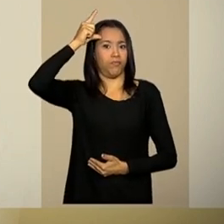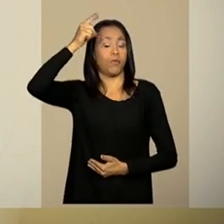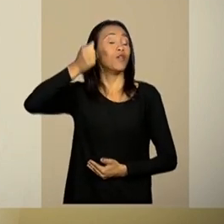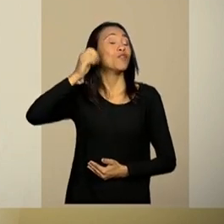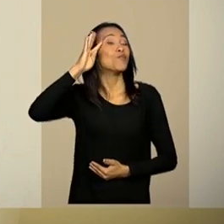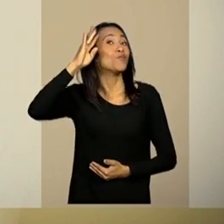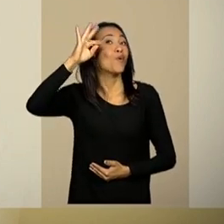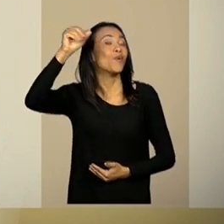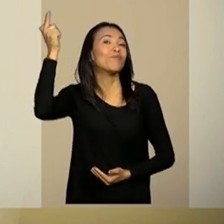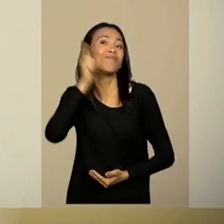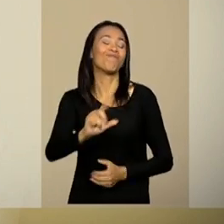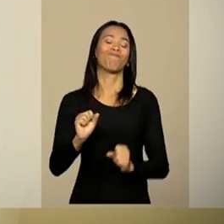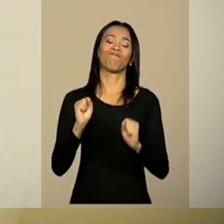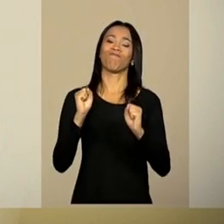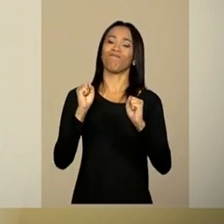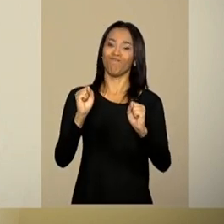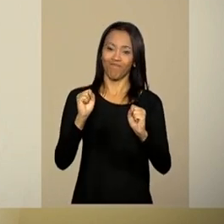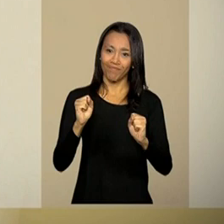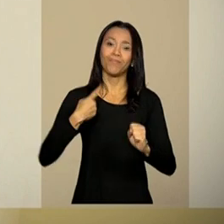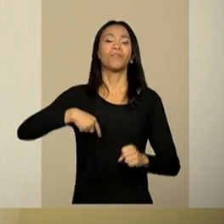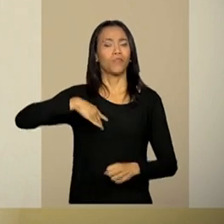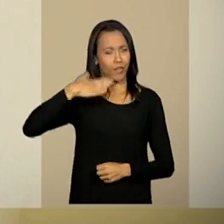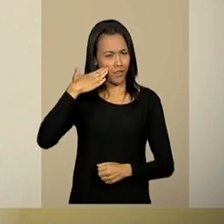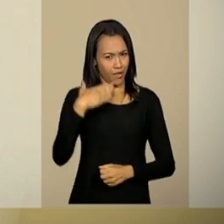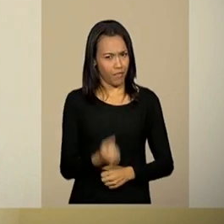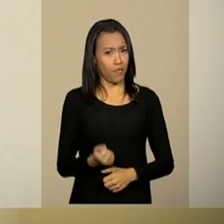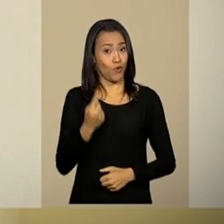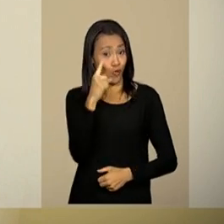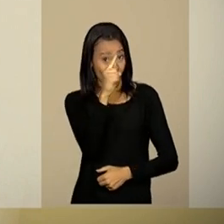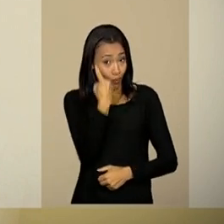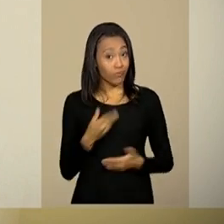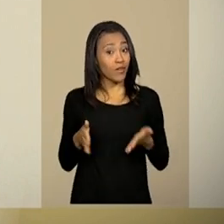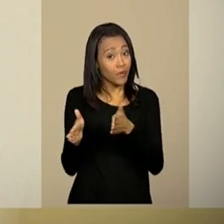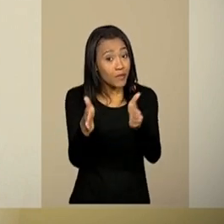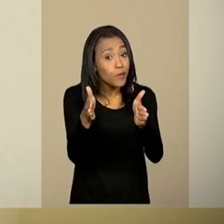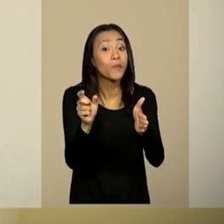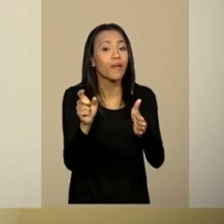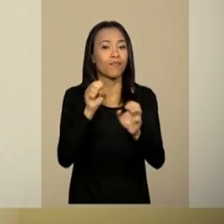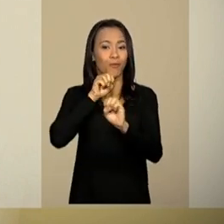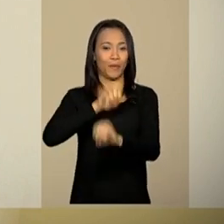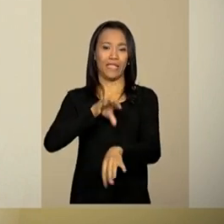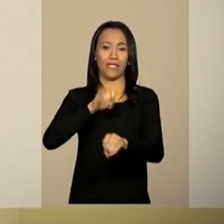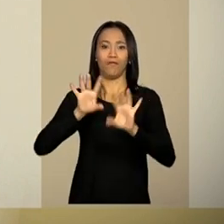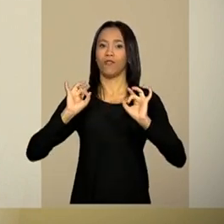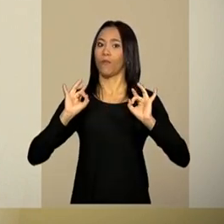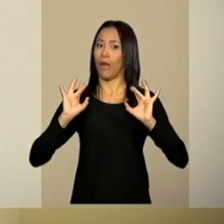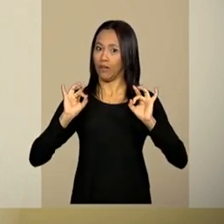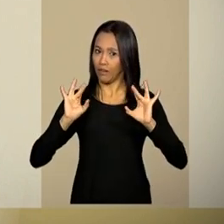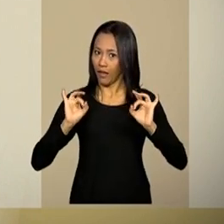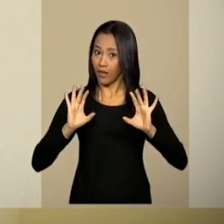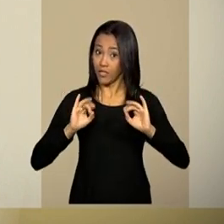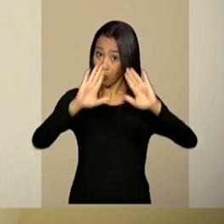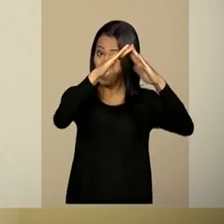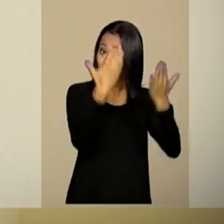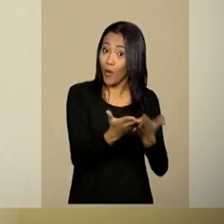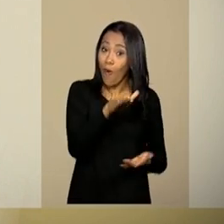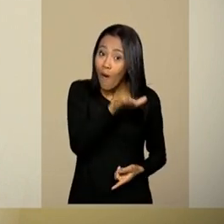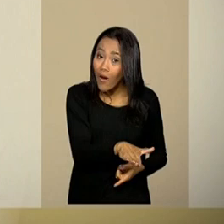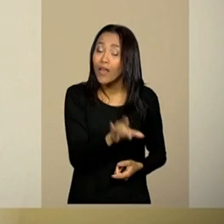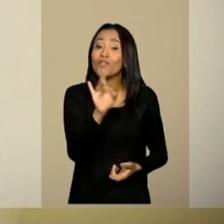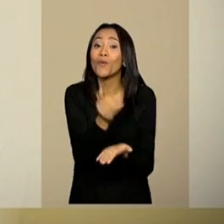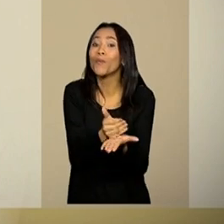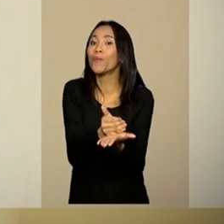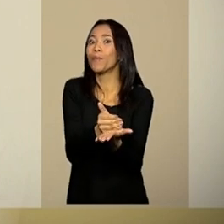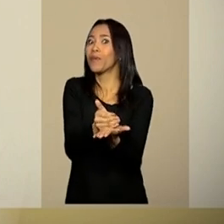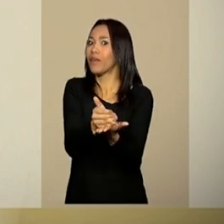sonhos realizados a gente sabe que só há um caminho para isso a educação de qualidade a creche é só o